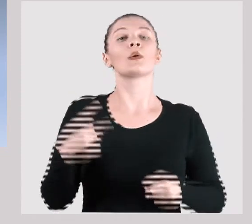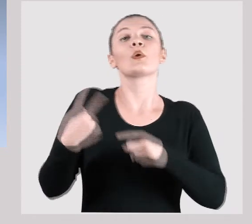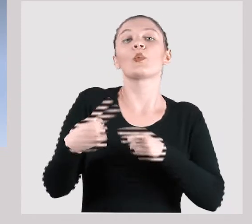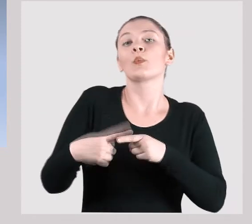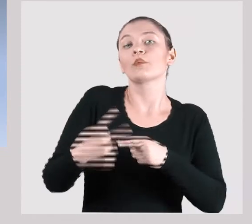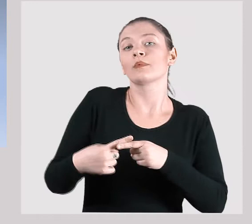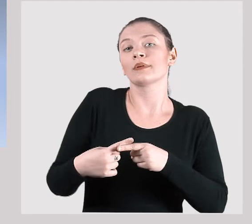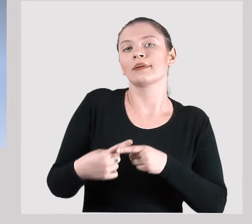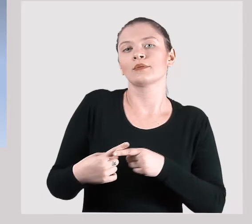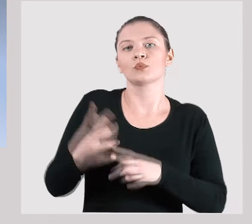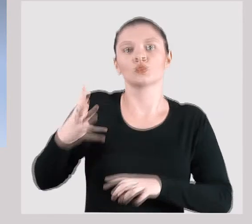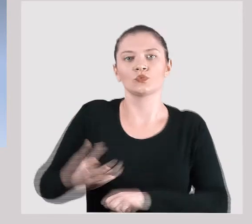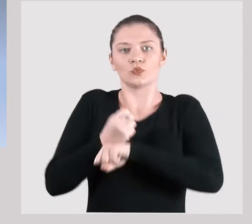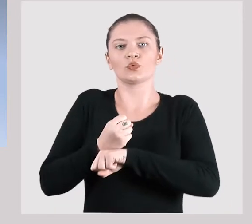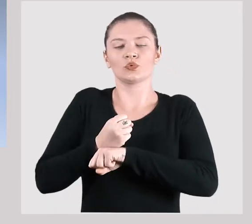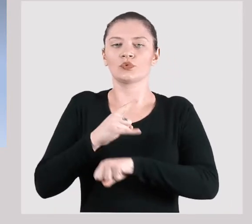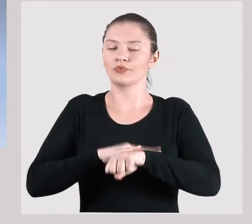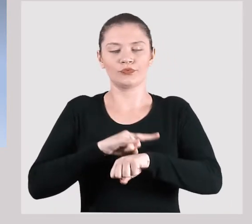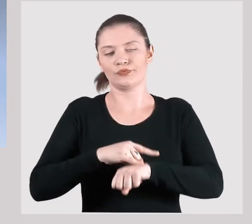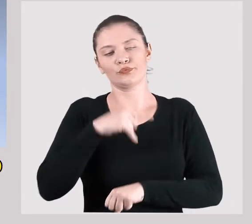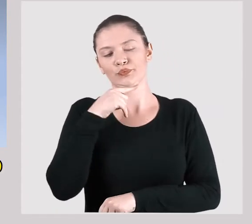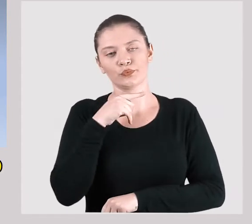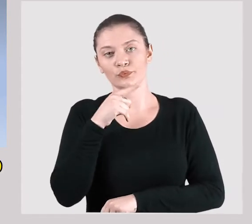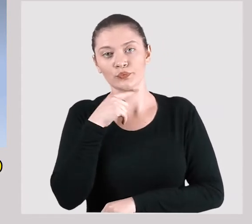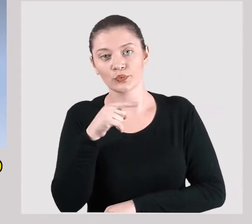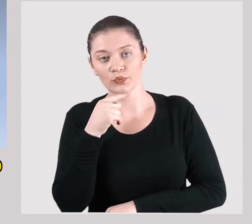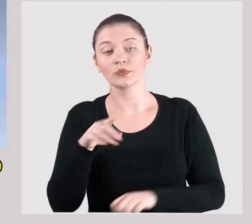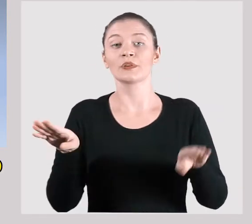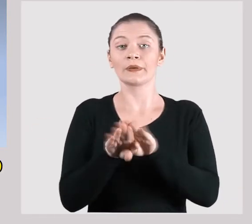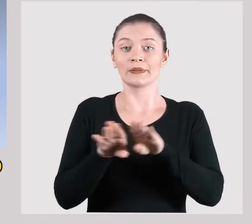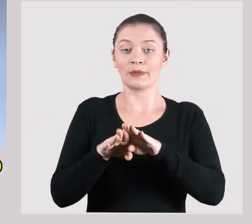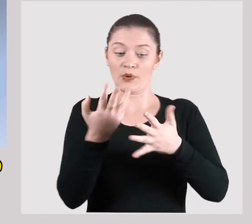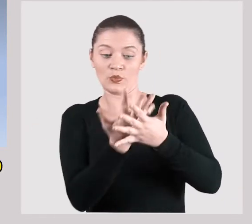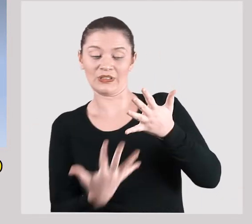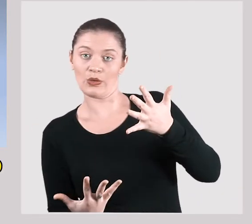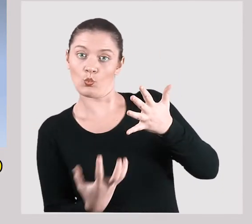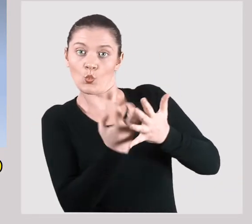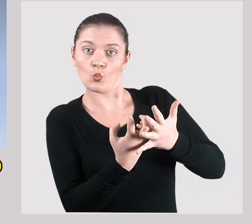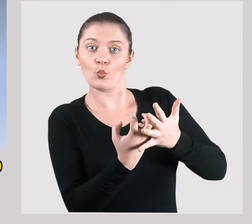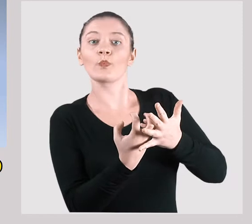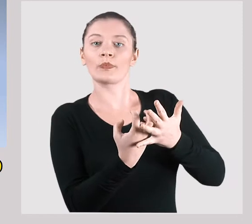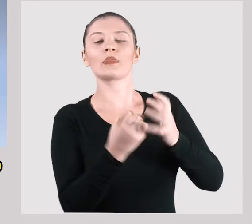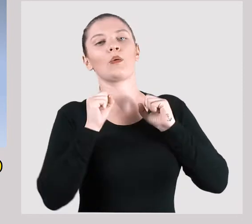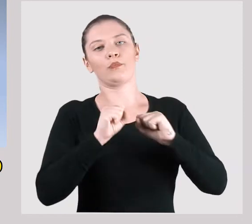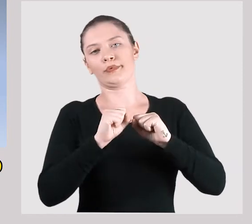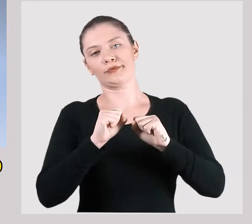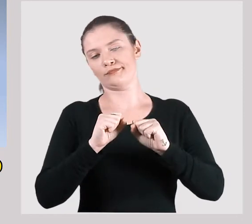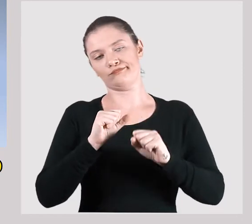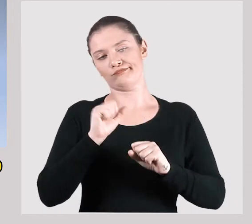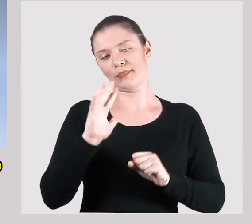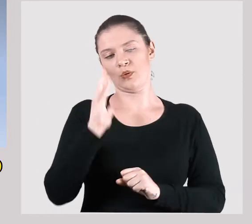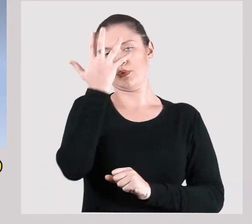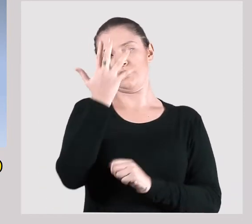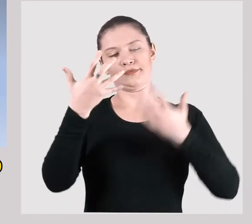com incontinência urinária. Necrose do neofalo, então pode não vingar aquele tecido e aí necrosar